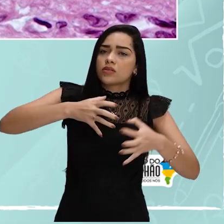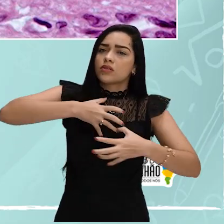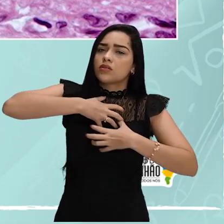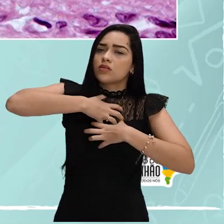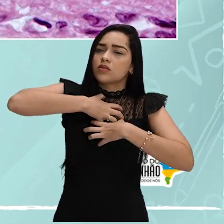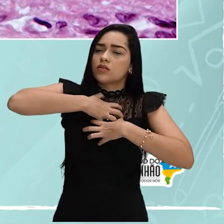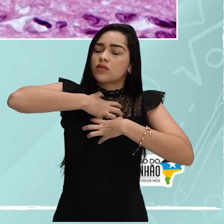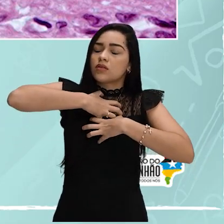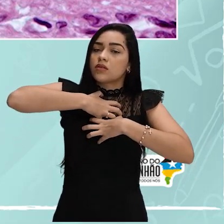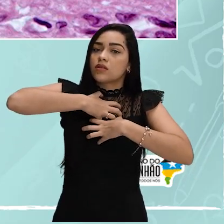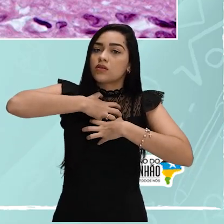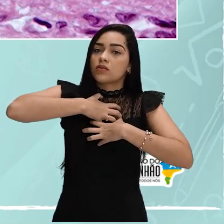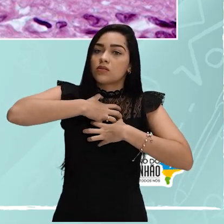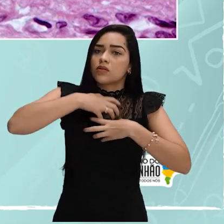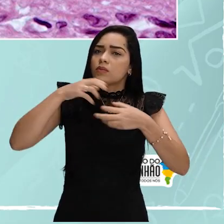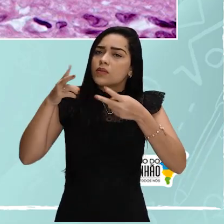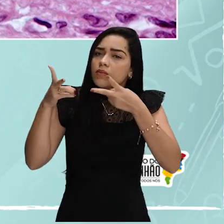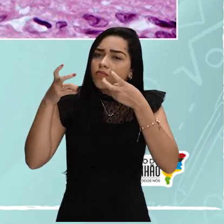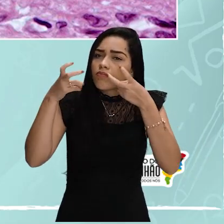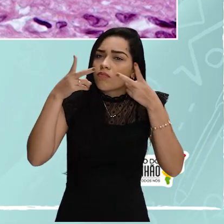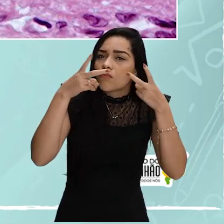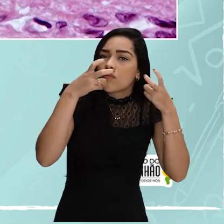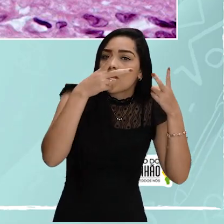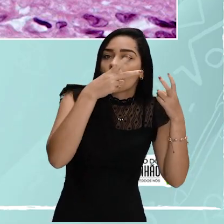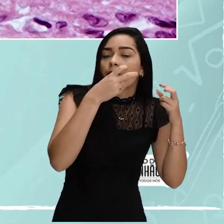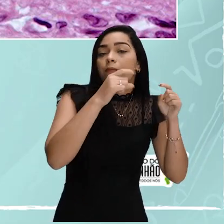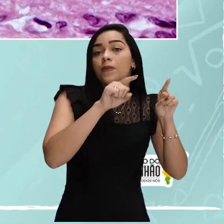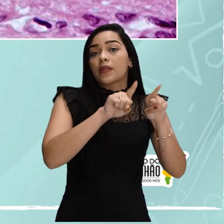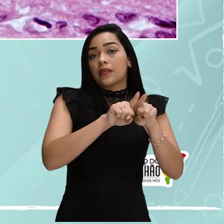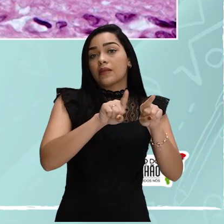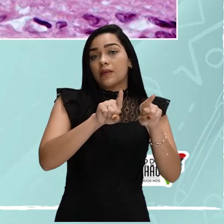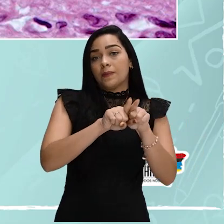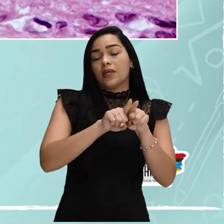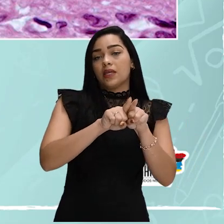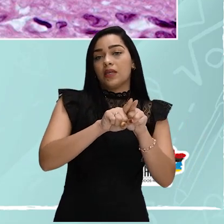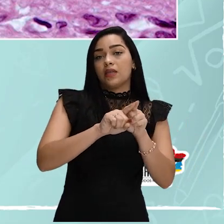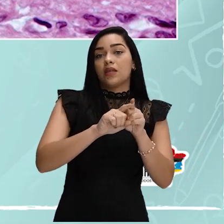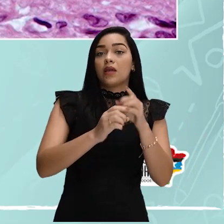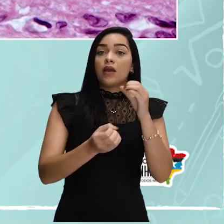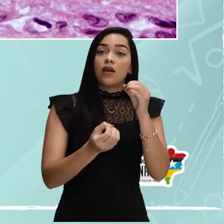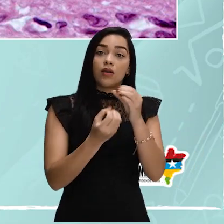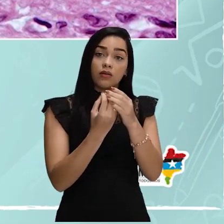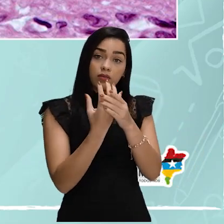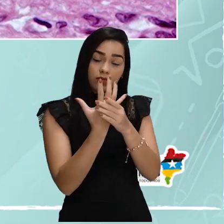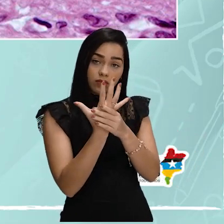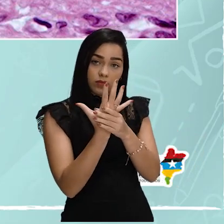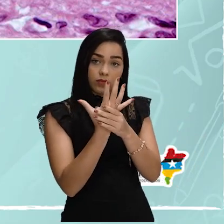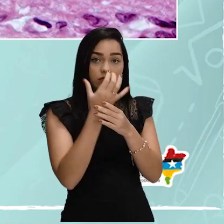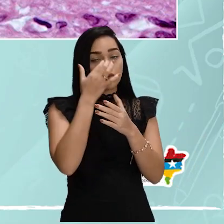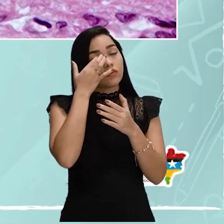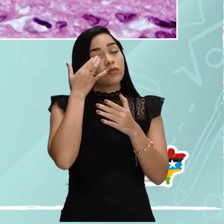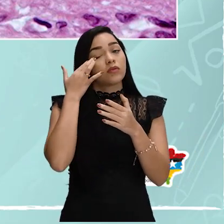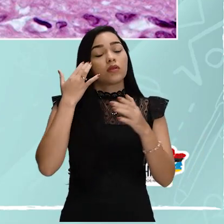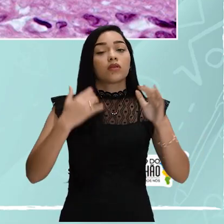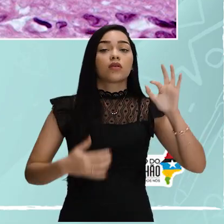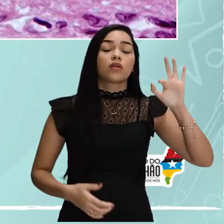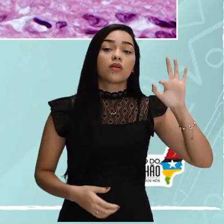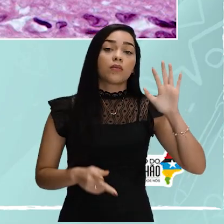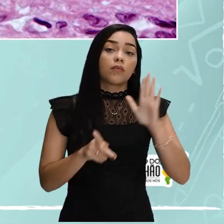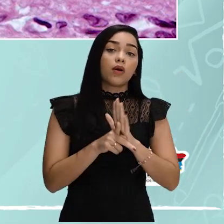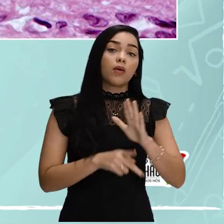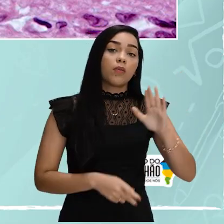sensações. E esse tecido epitelial ele é originado de um folheto